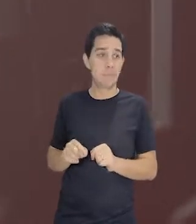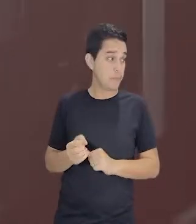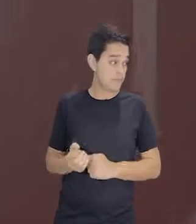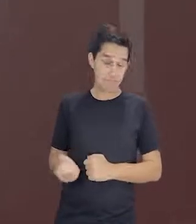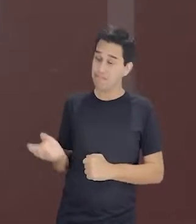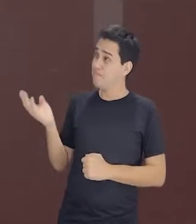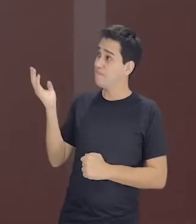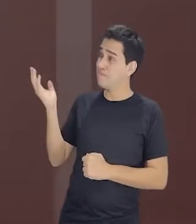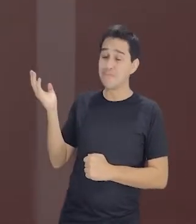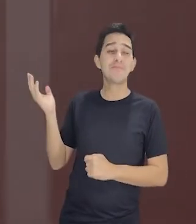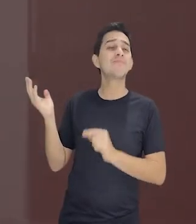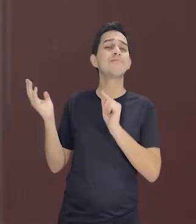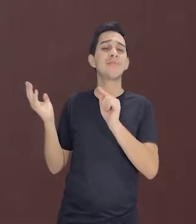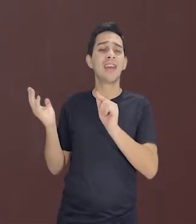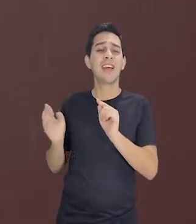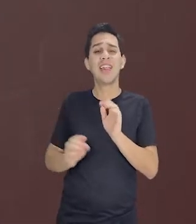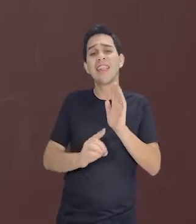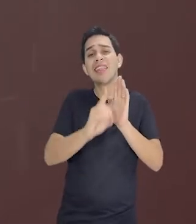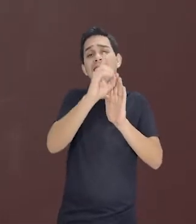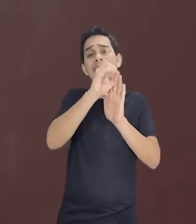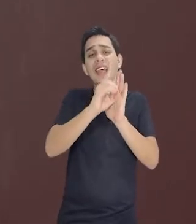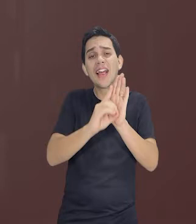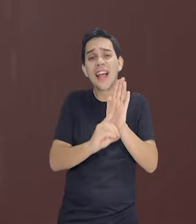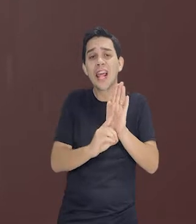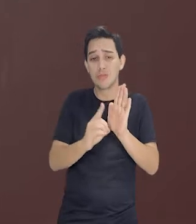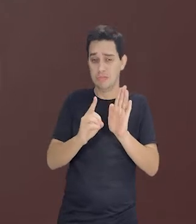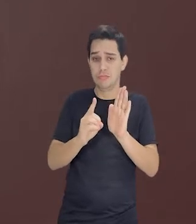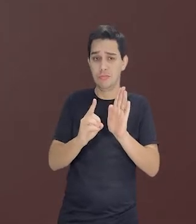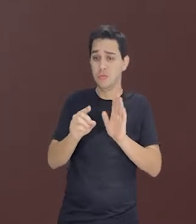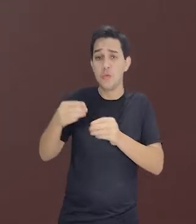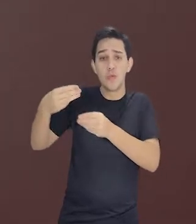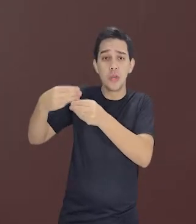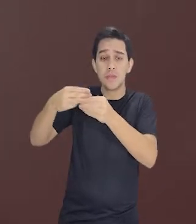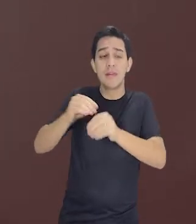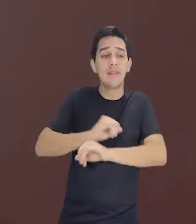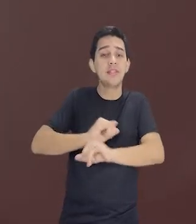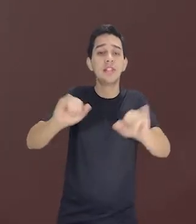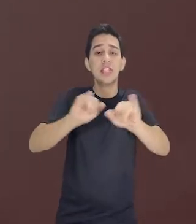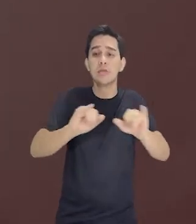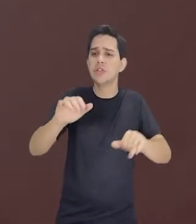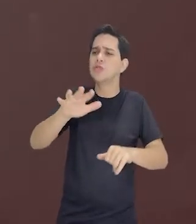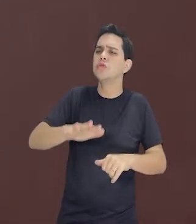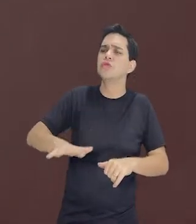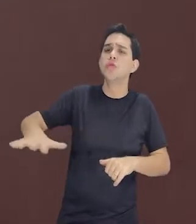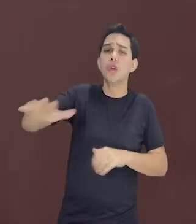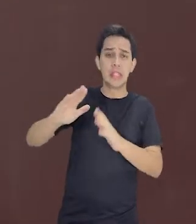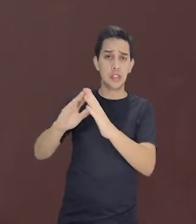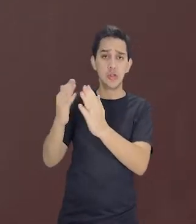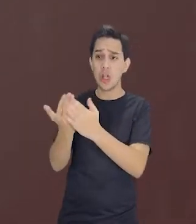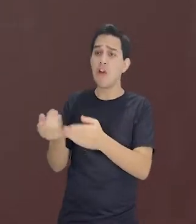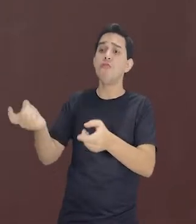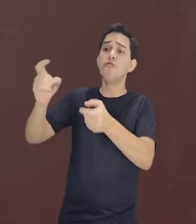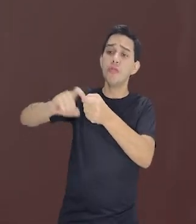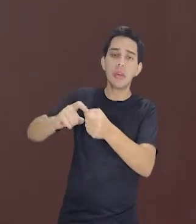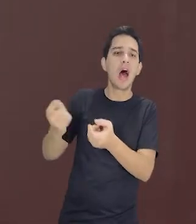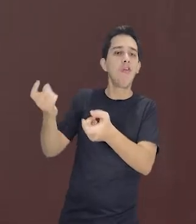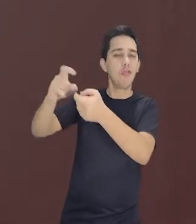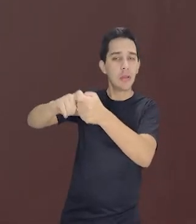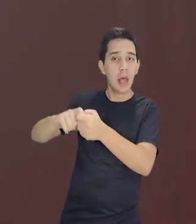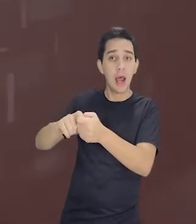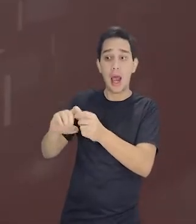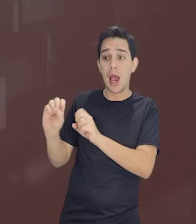demais atividades municipais a retornarem de modo presencial.